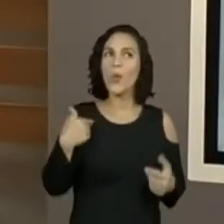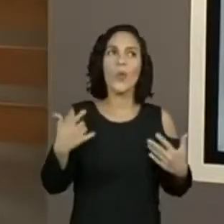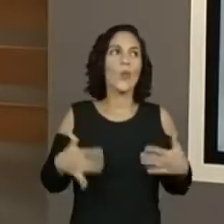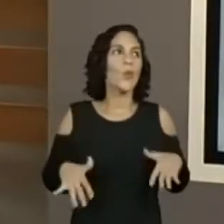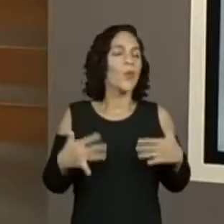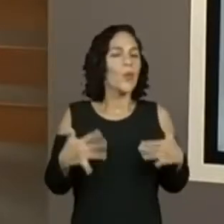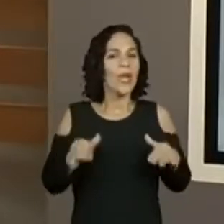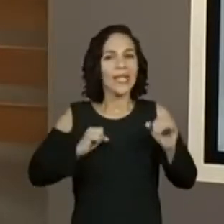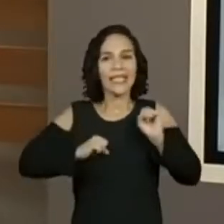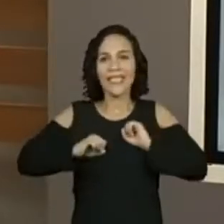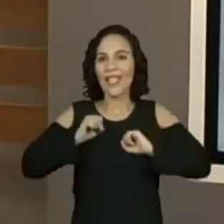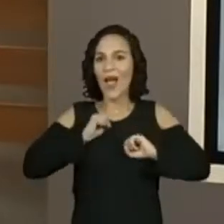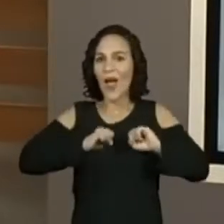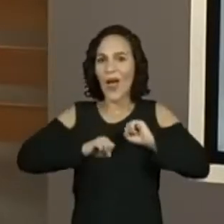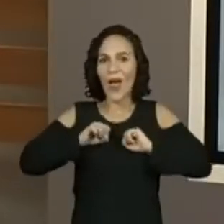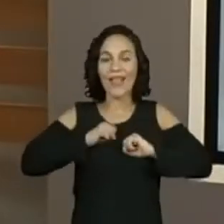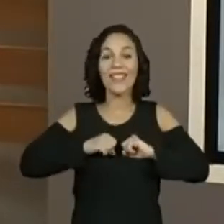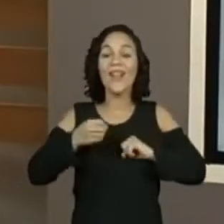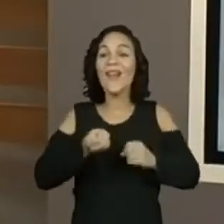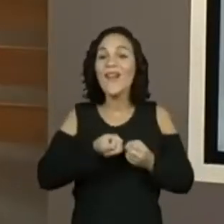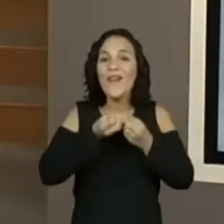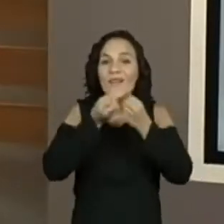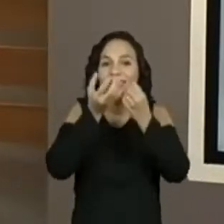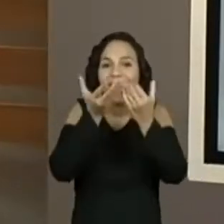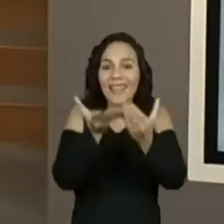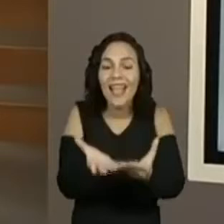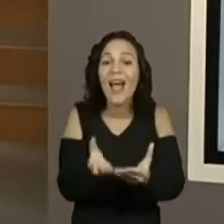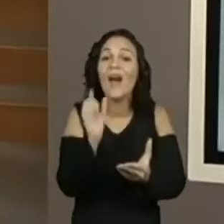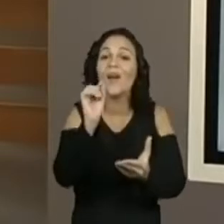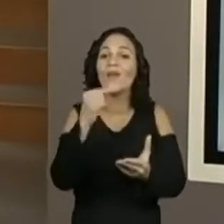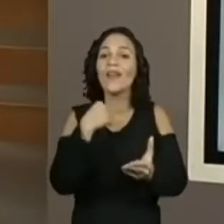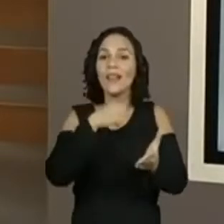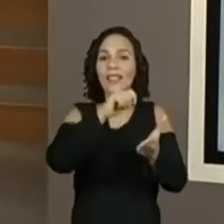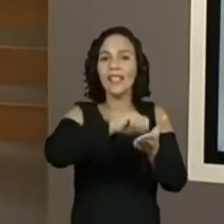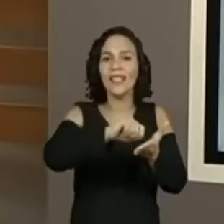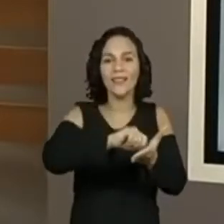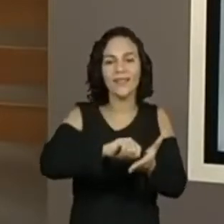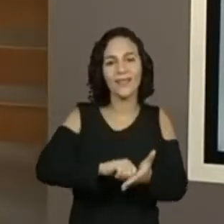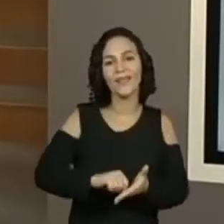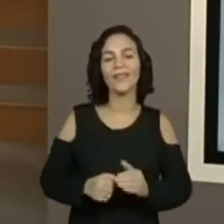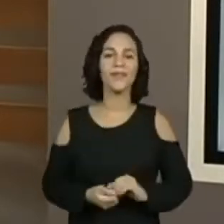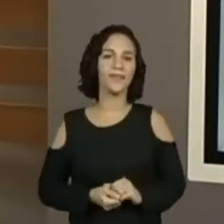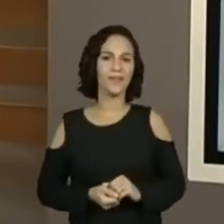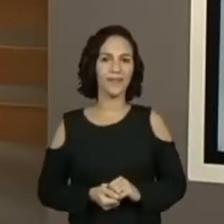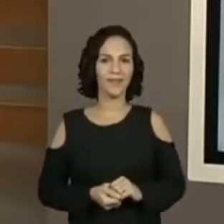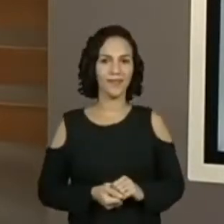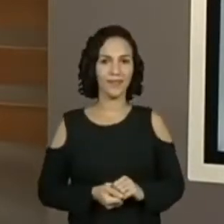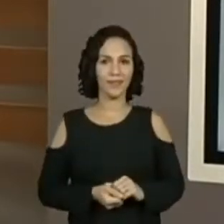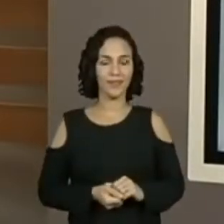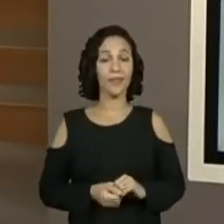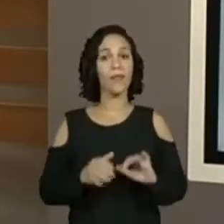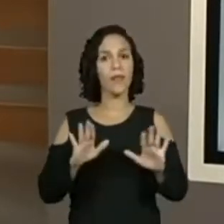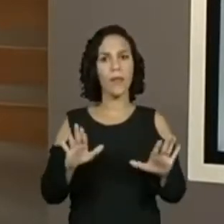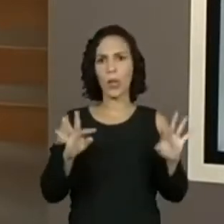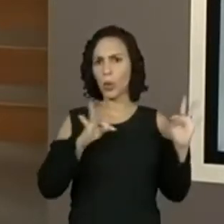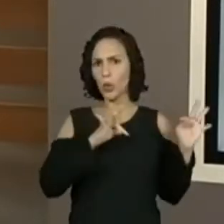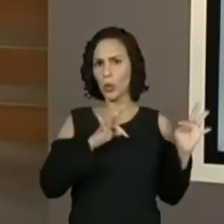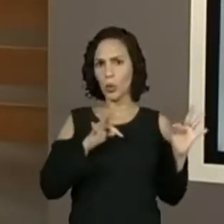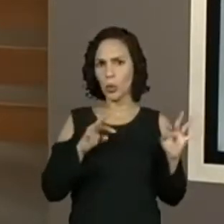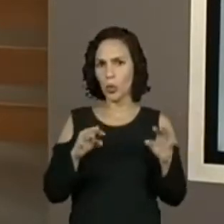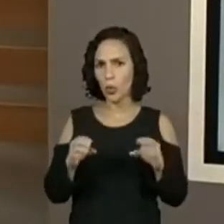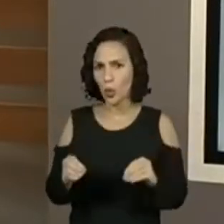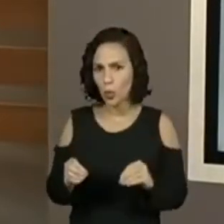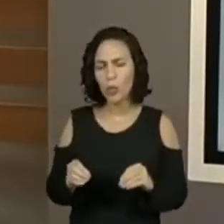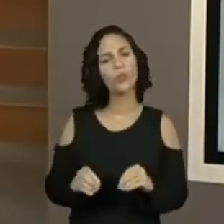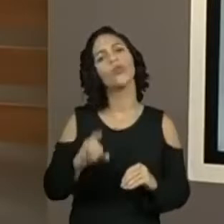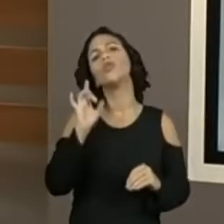muito ansiosa em contar para vocês quais foram os registros que eu trouxe para a nossa aula. Só que tudo mesmo só vai acontecer de